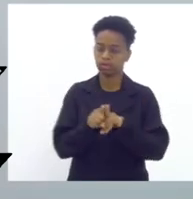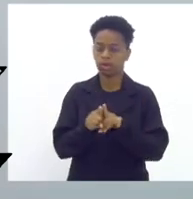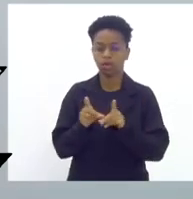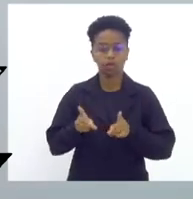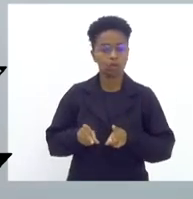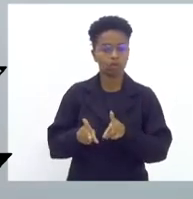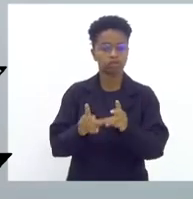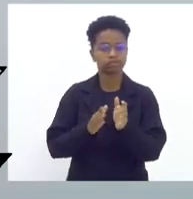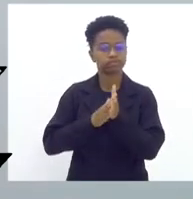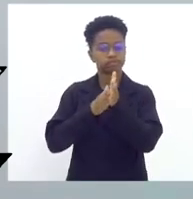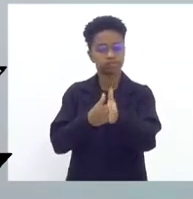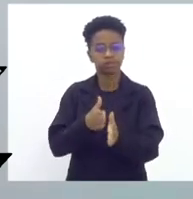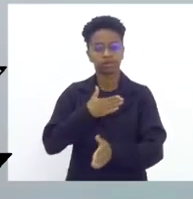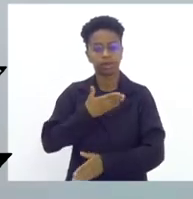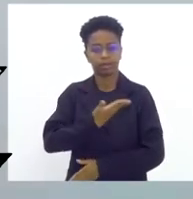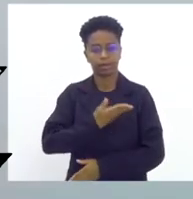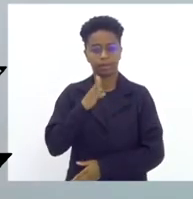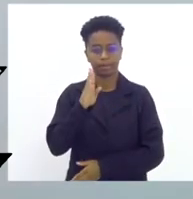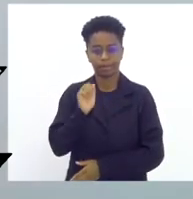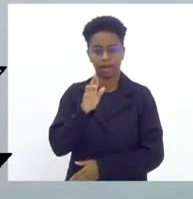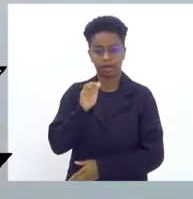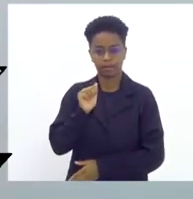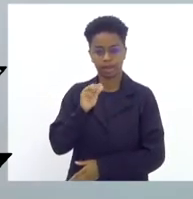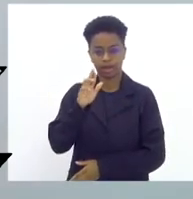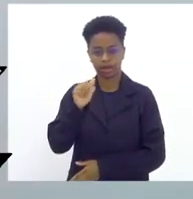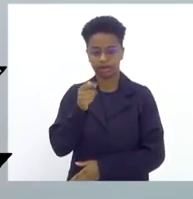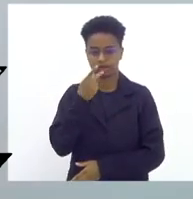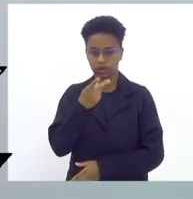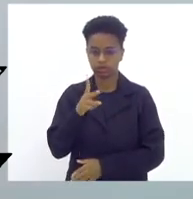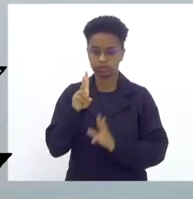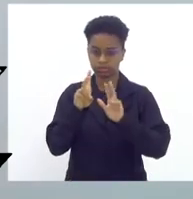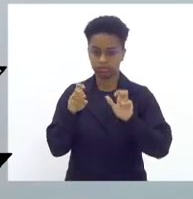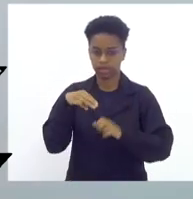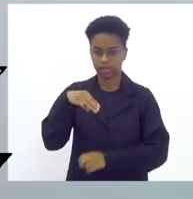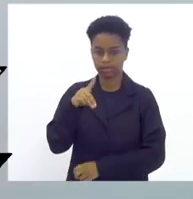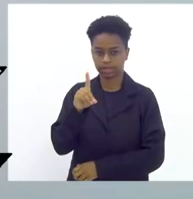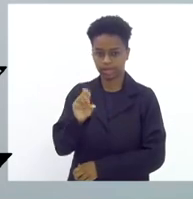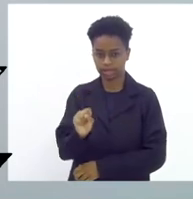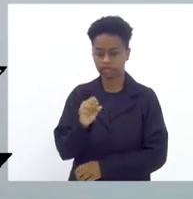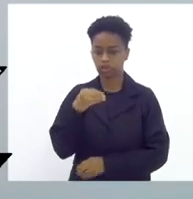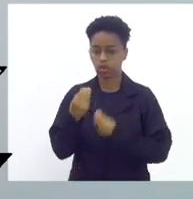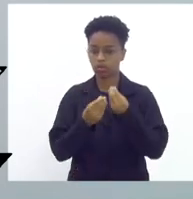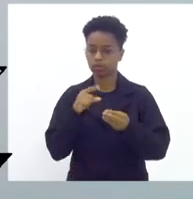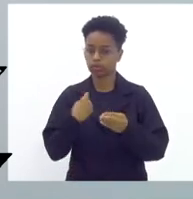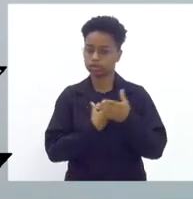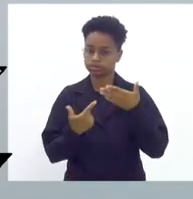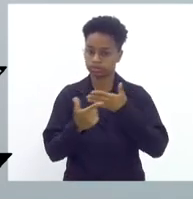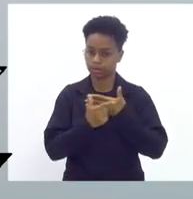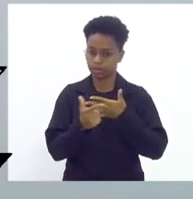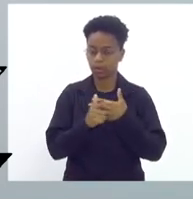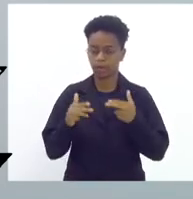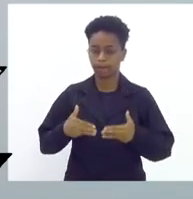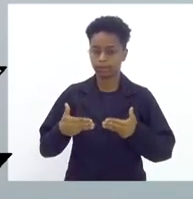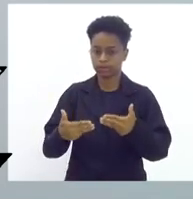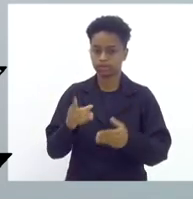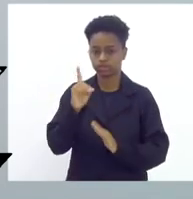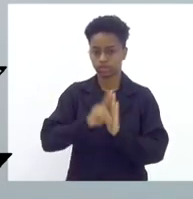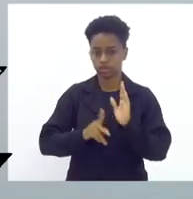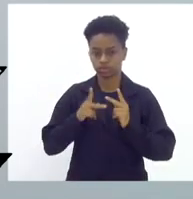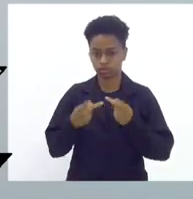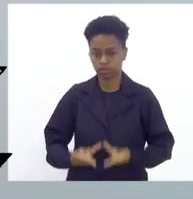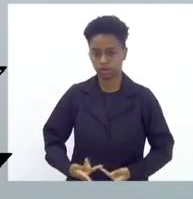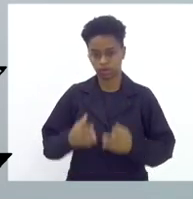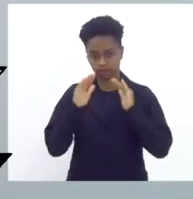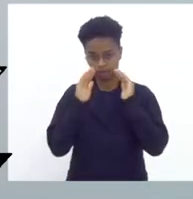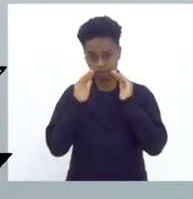Na Linha Do que a minha colega Bárbara falou sobre o MDS do nosso papel aqui enquanto o ministério dos Direitos Humanos com relação